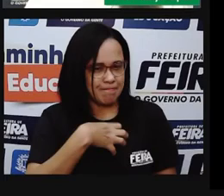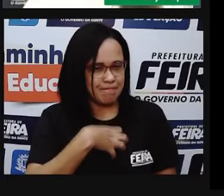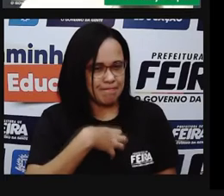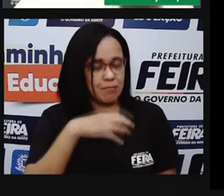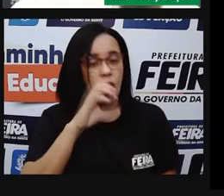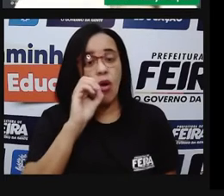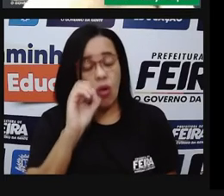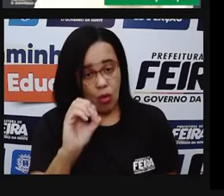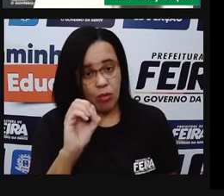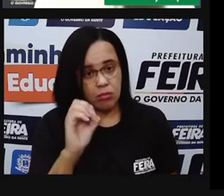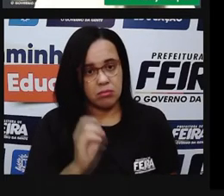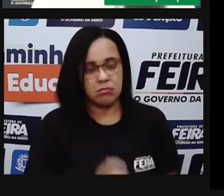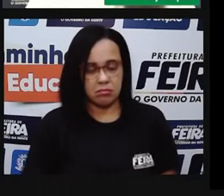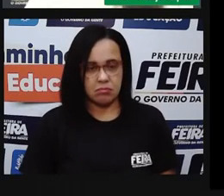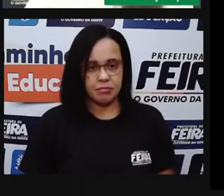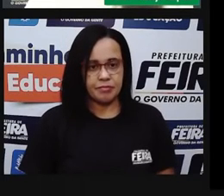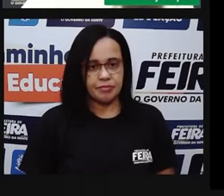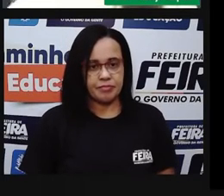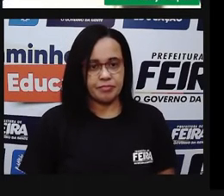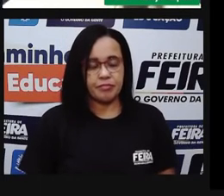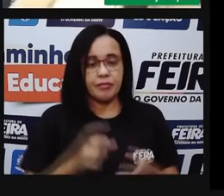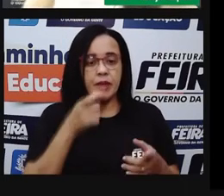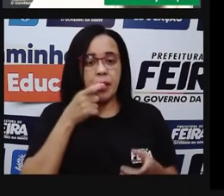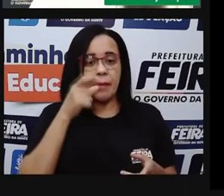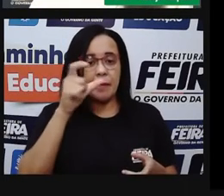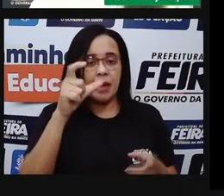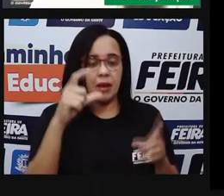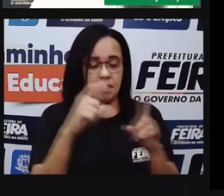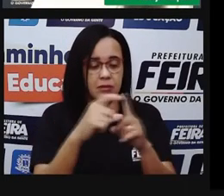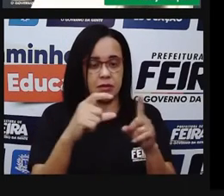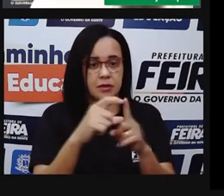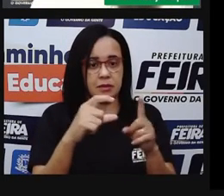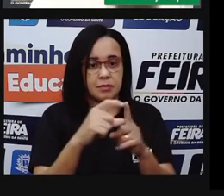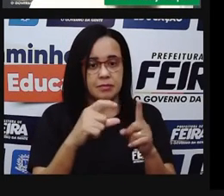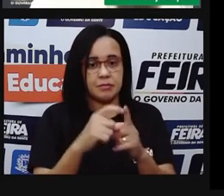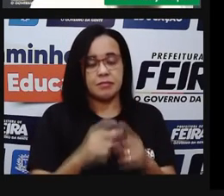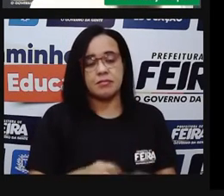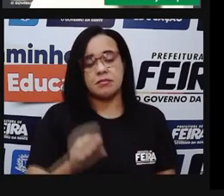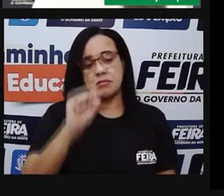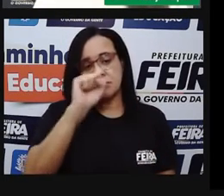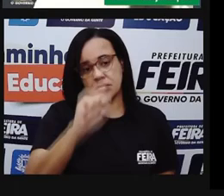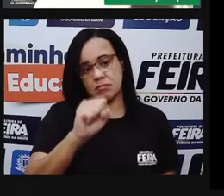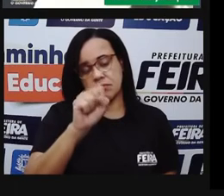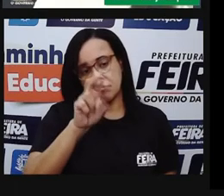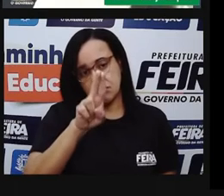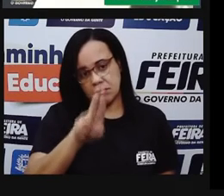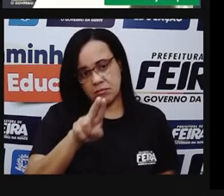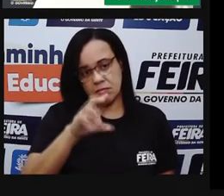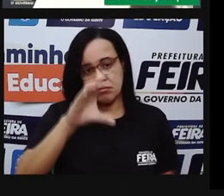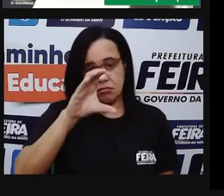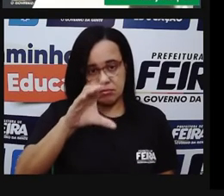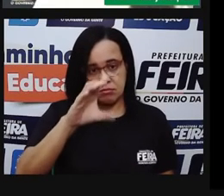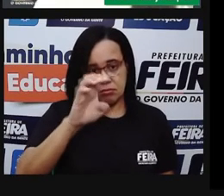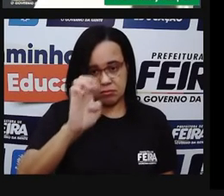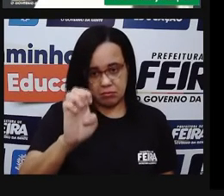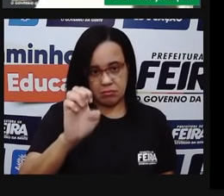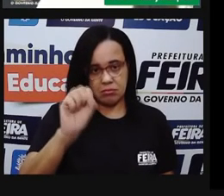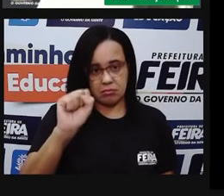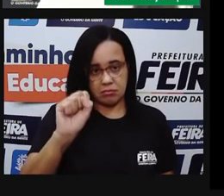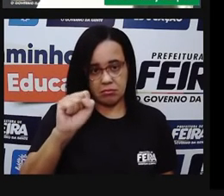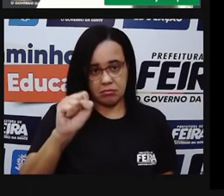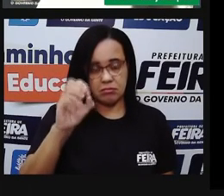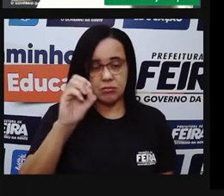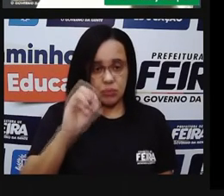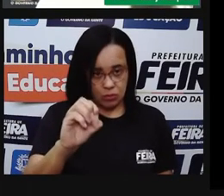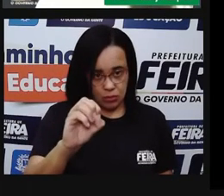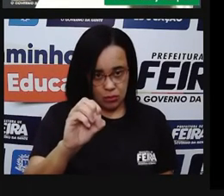que eu quero que vocês tenham muito na vida de vocês. Siú, su. Se, se. Si, si,